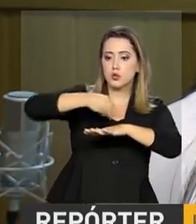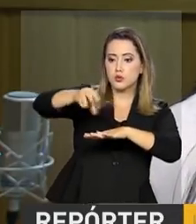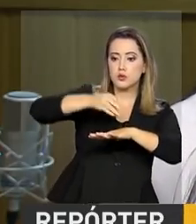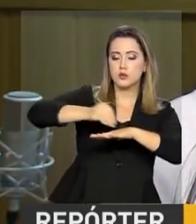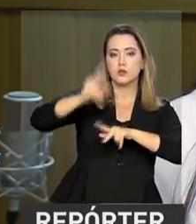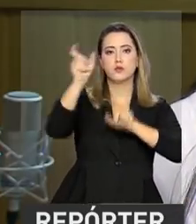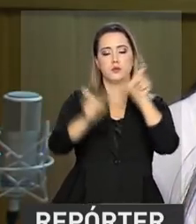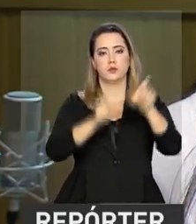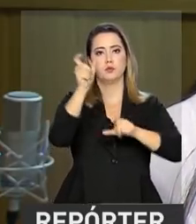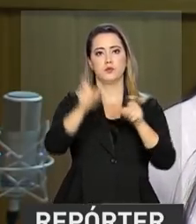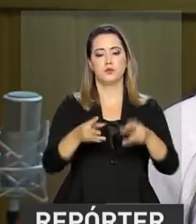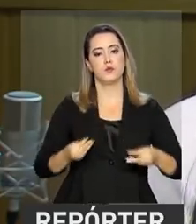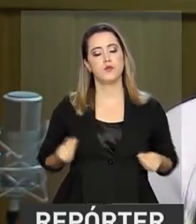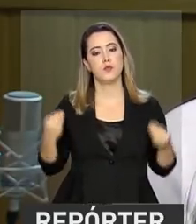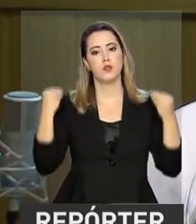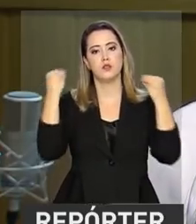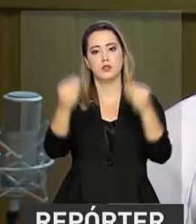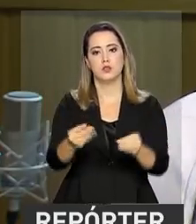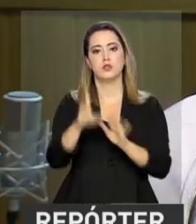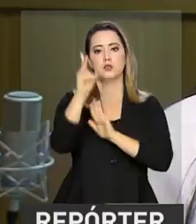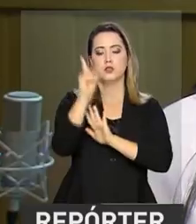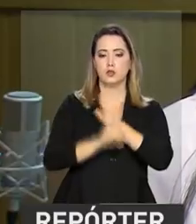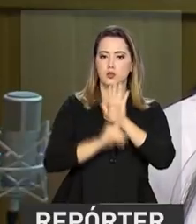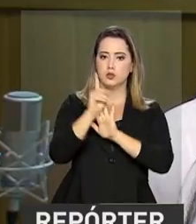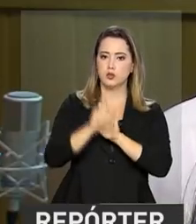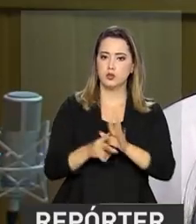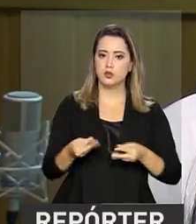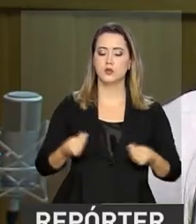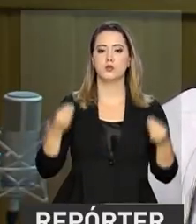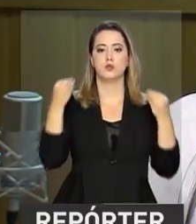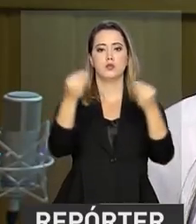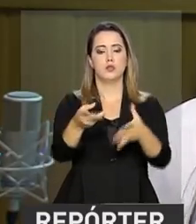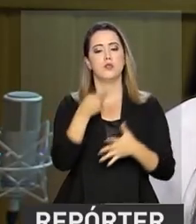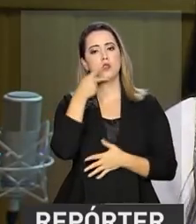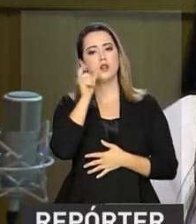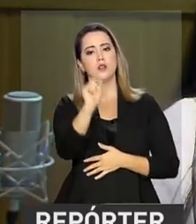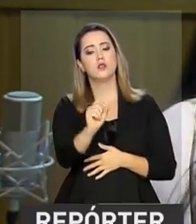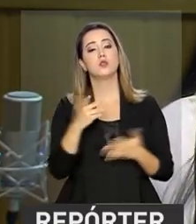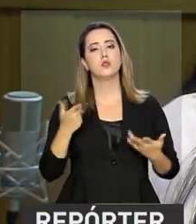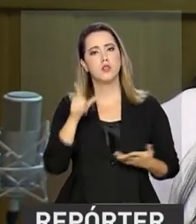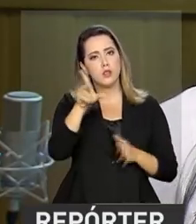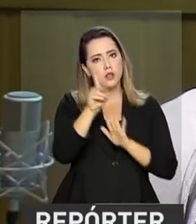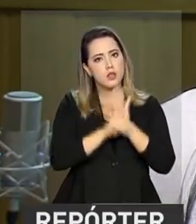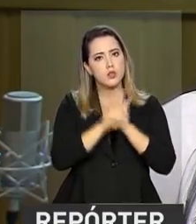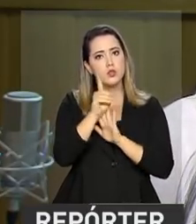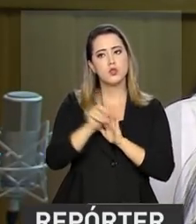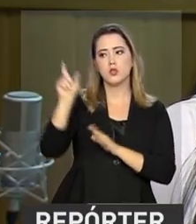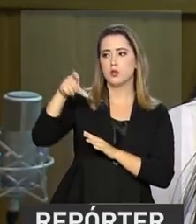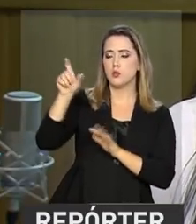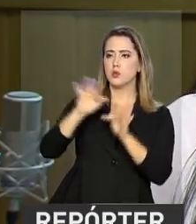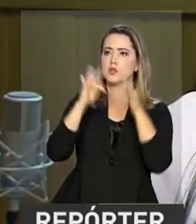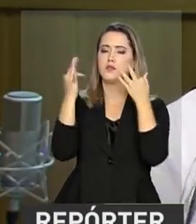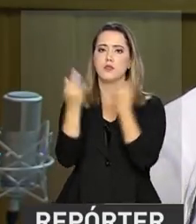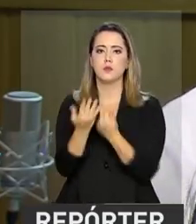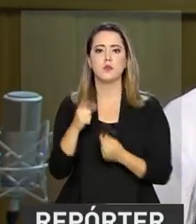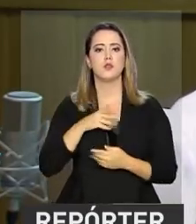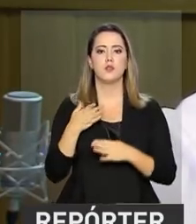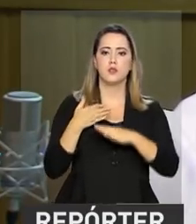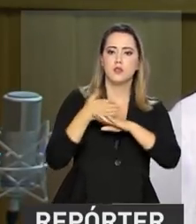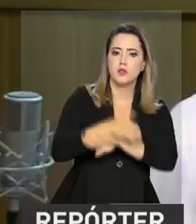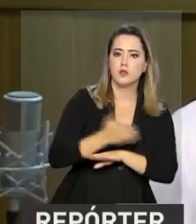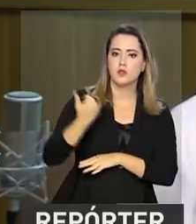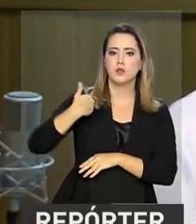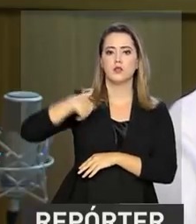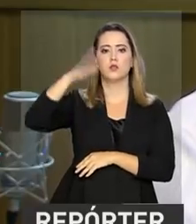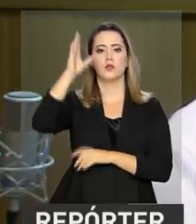garantir direitos que ela tem informando a ela dizendo olha você tem direito ao bolsa família você vai ter acesso a